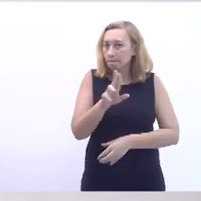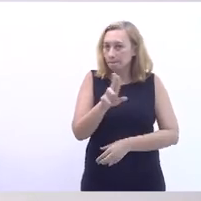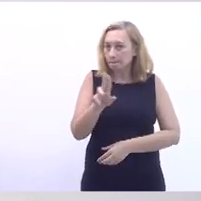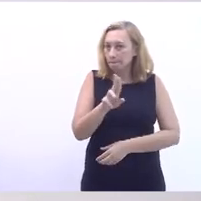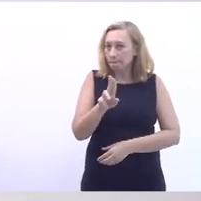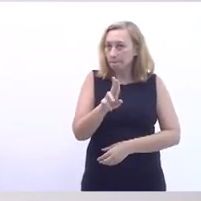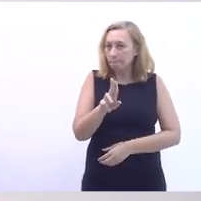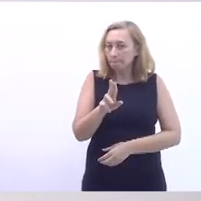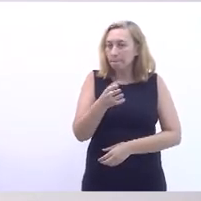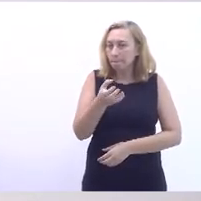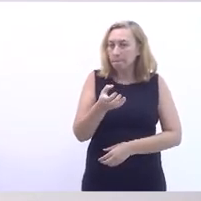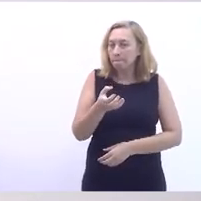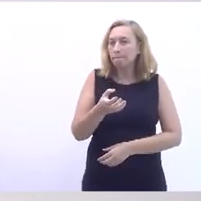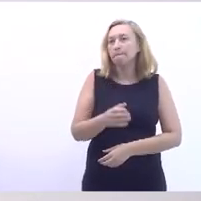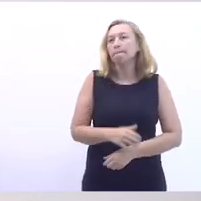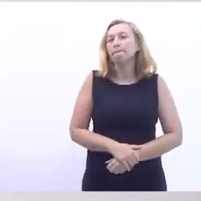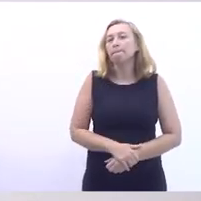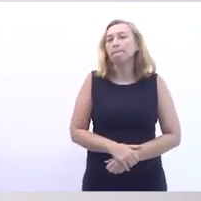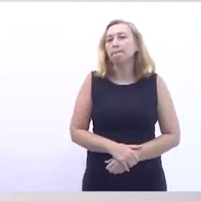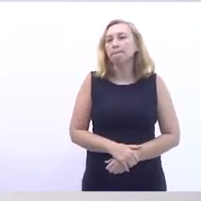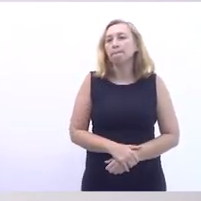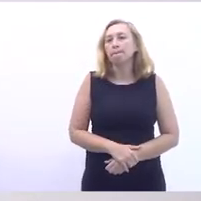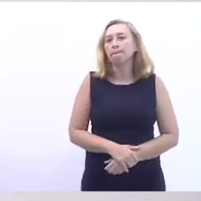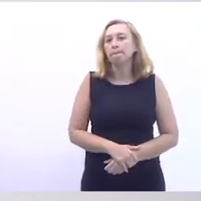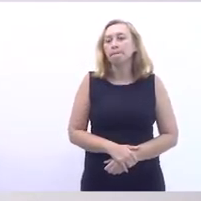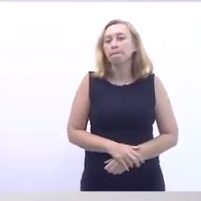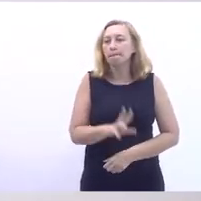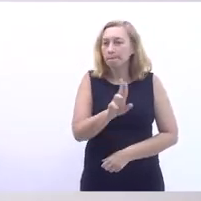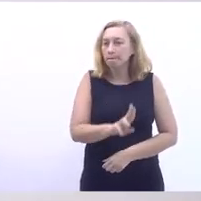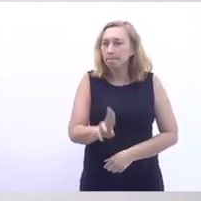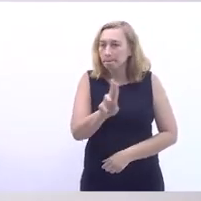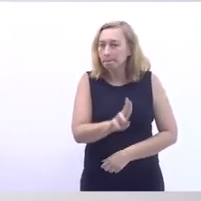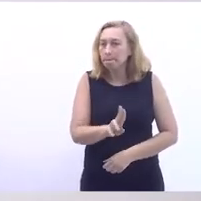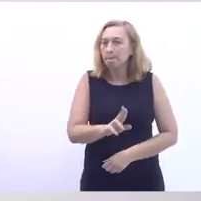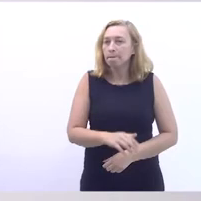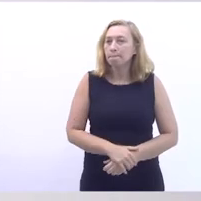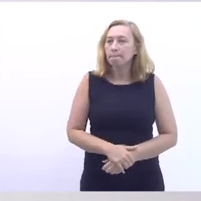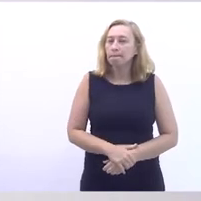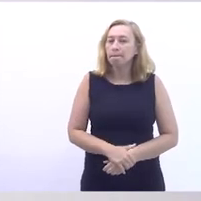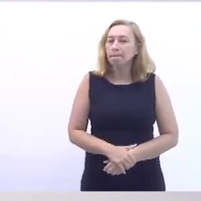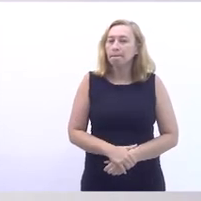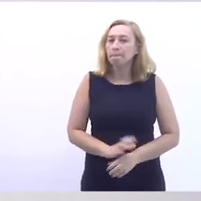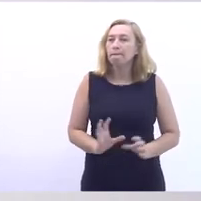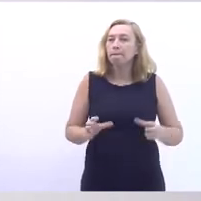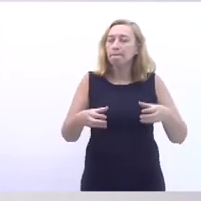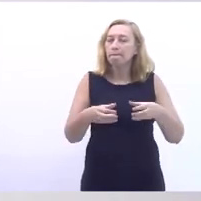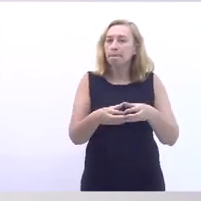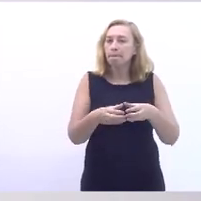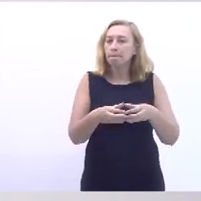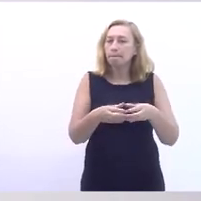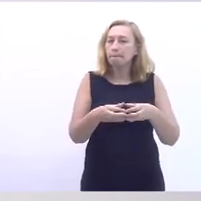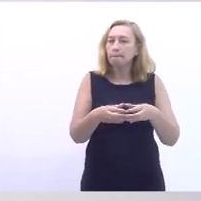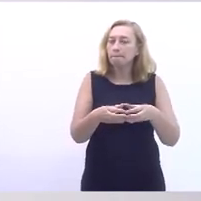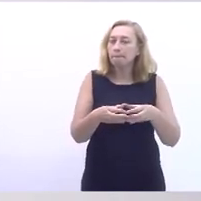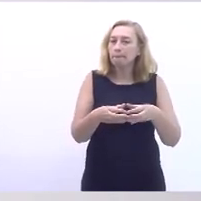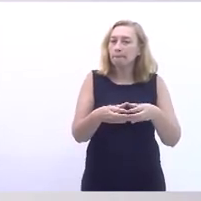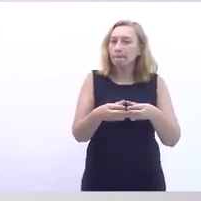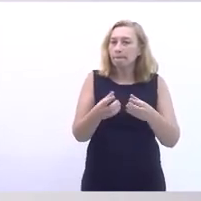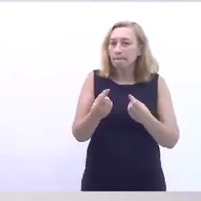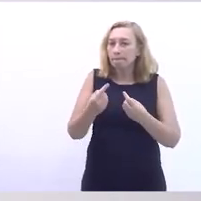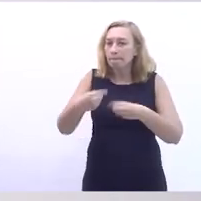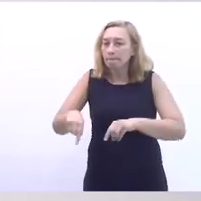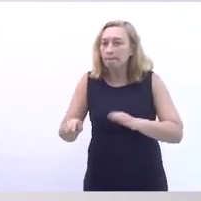que eles queriam a gente utilizasse seria uma comissão de combate às drogas